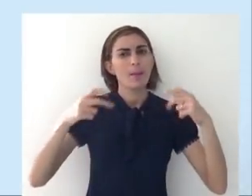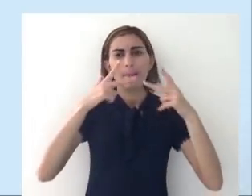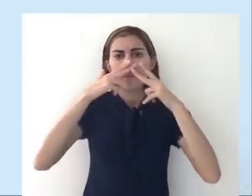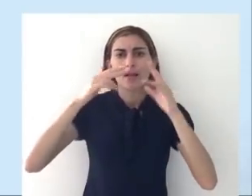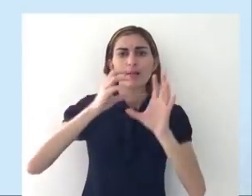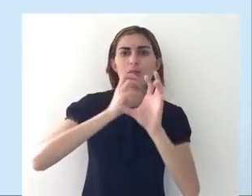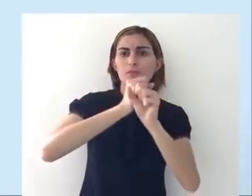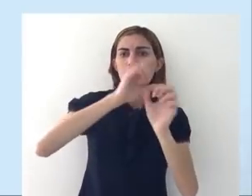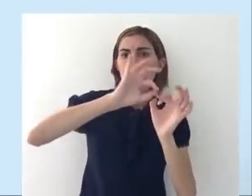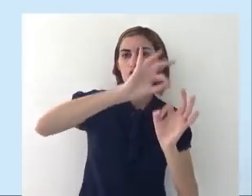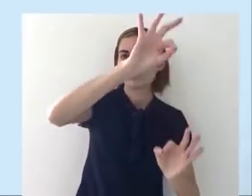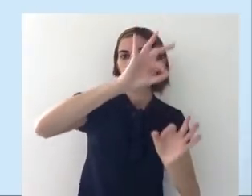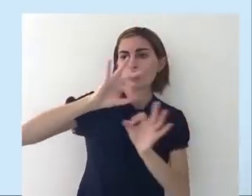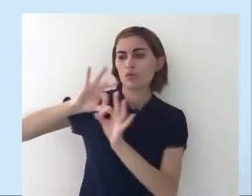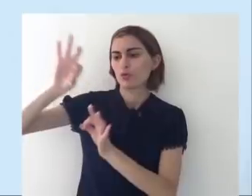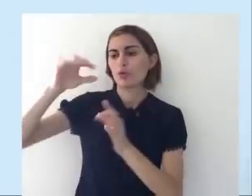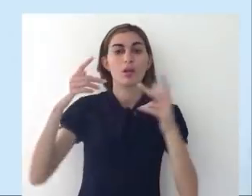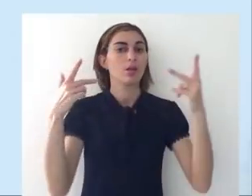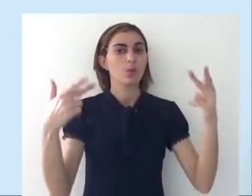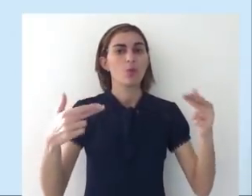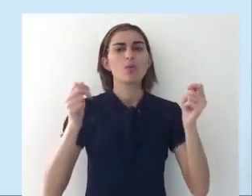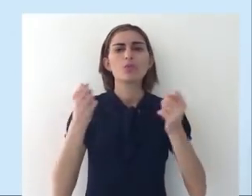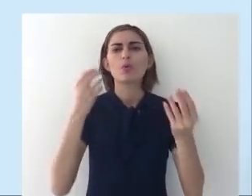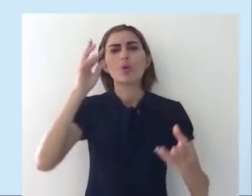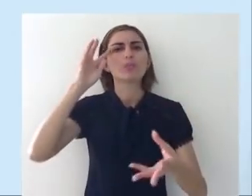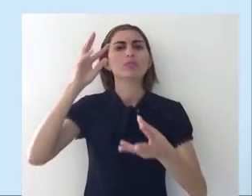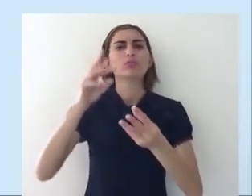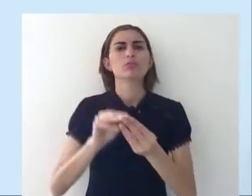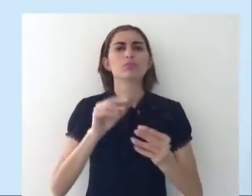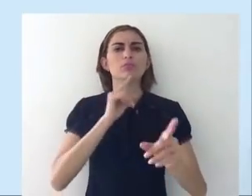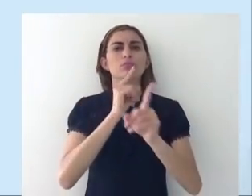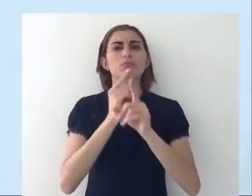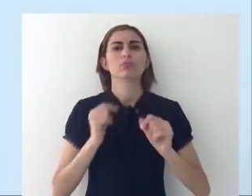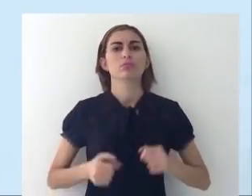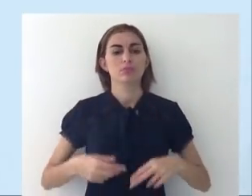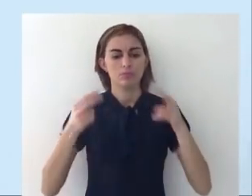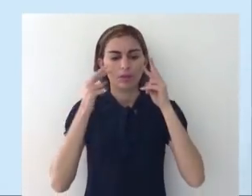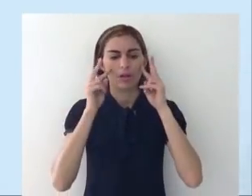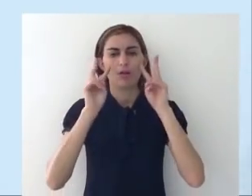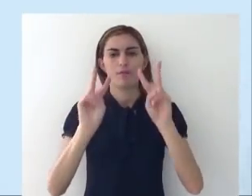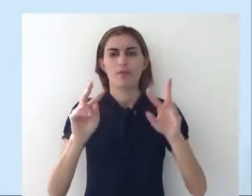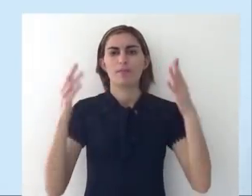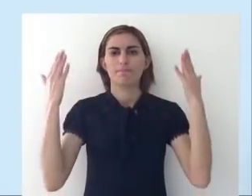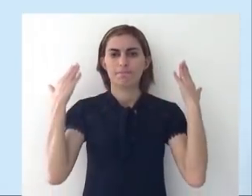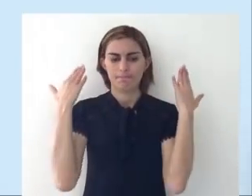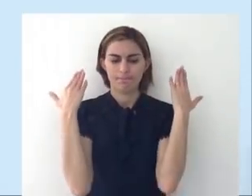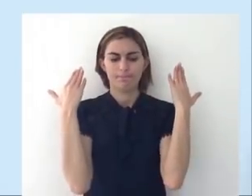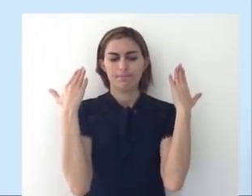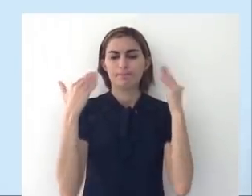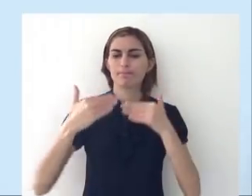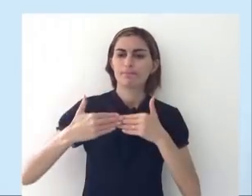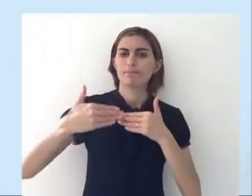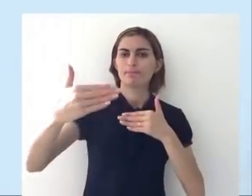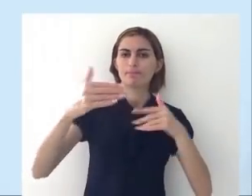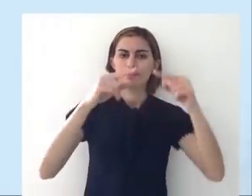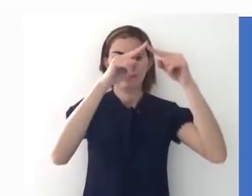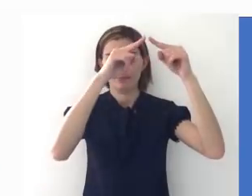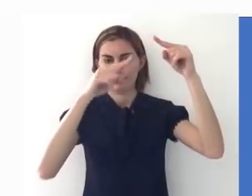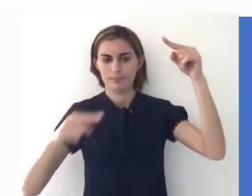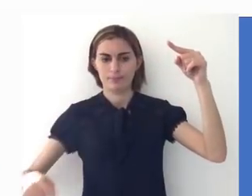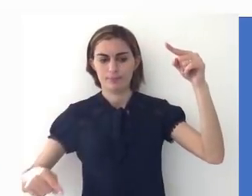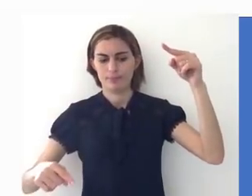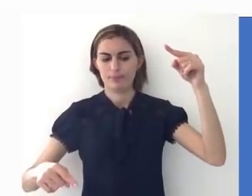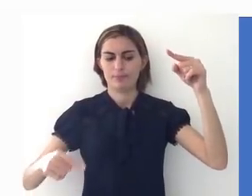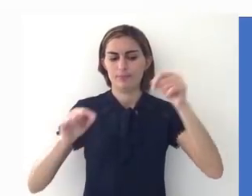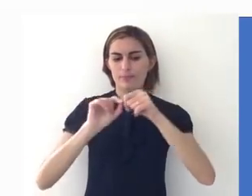de um paralelogramo possuem as mesmas medidas. E como é que a gente conclui isso? Observa aí na tua tela.